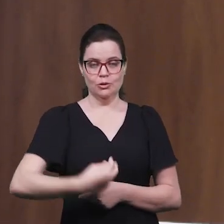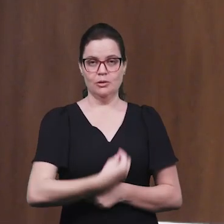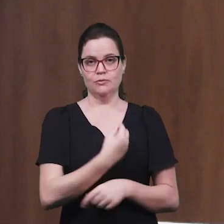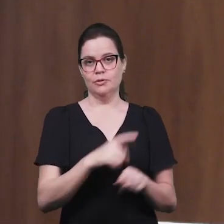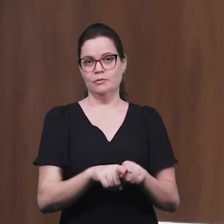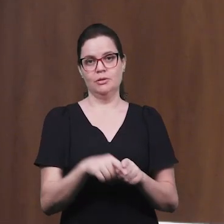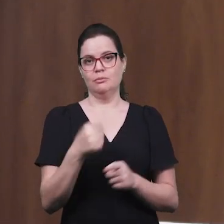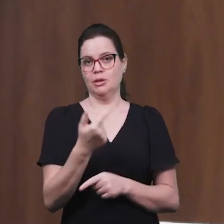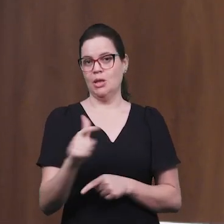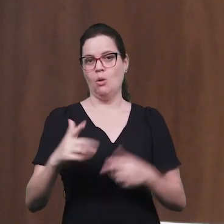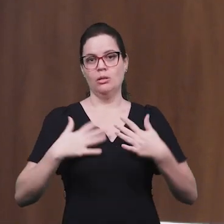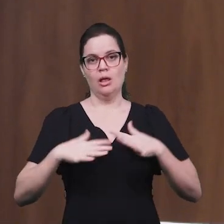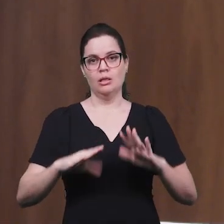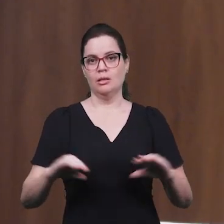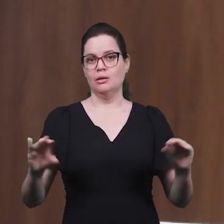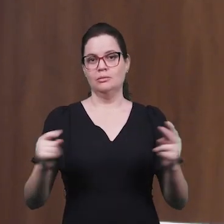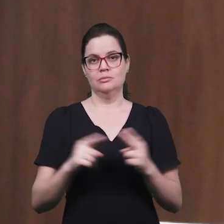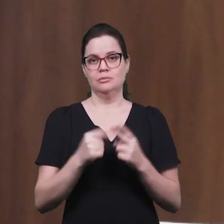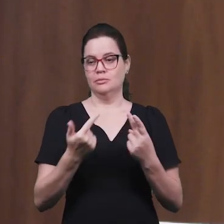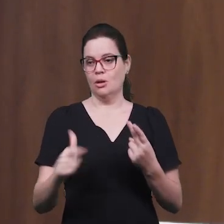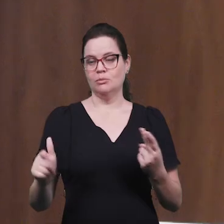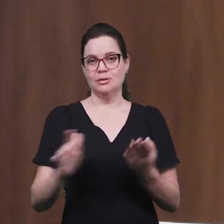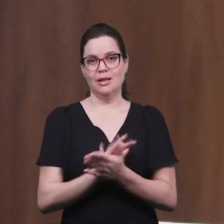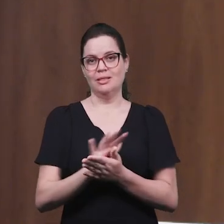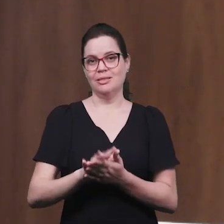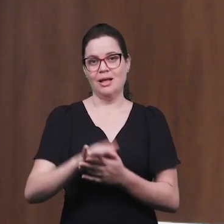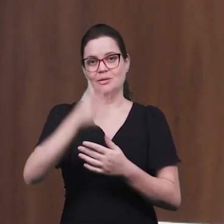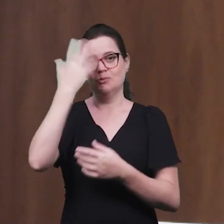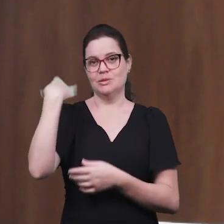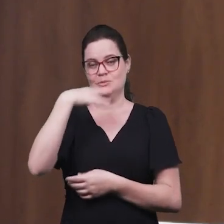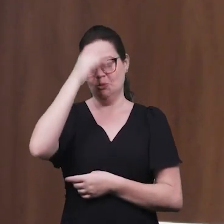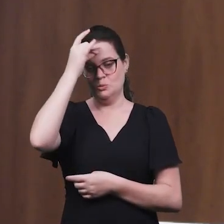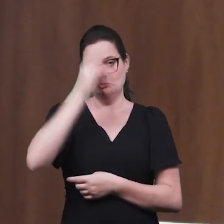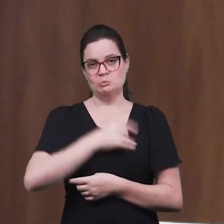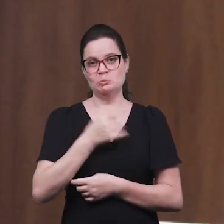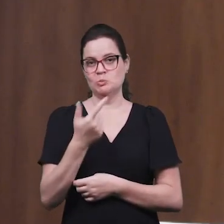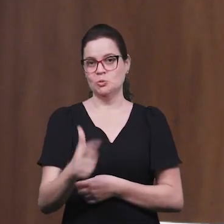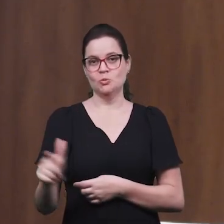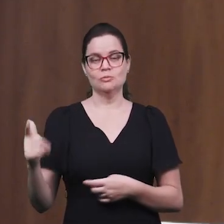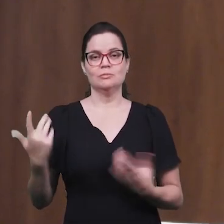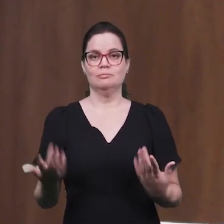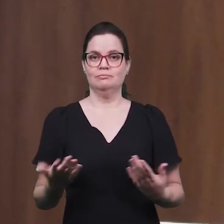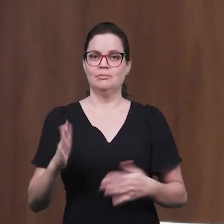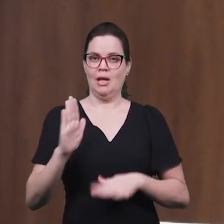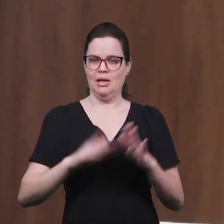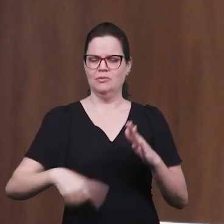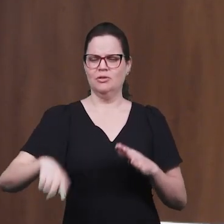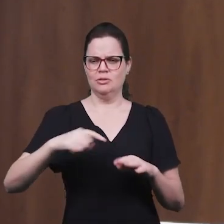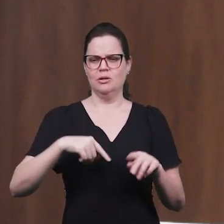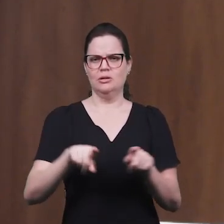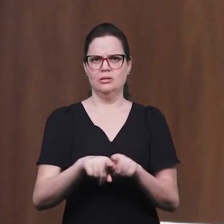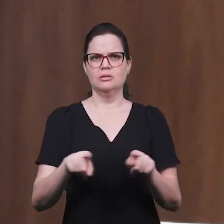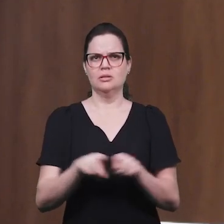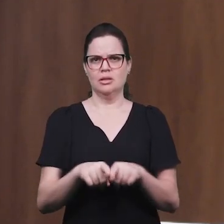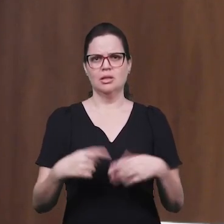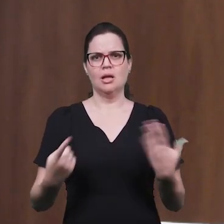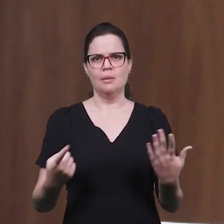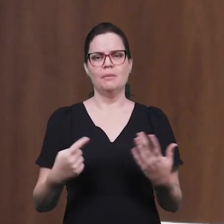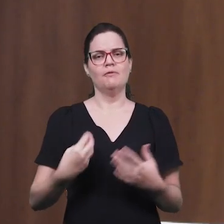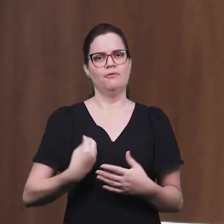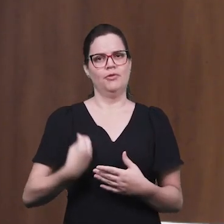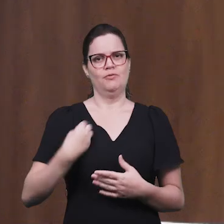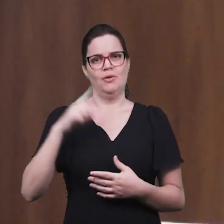vivemos, sem sombra, sem água, sem descanso. Às vezes, também somos levados a